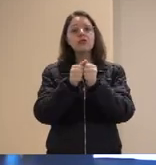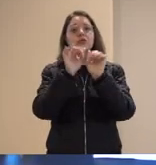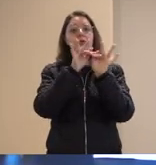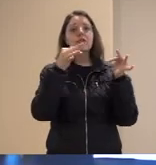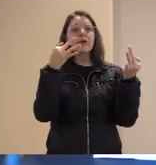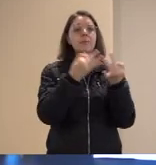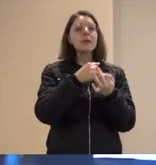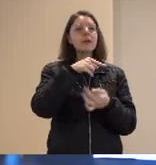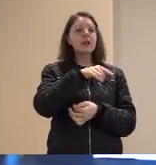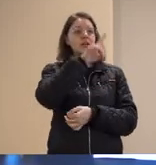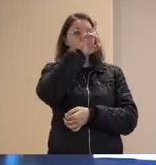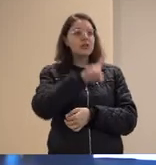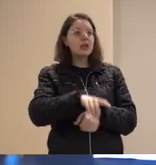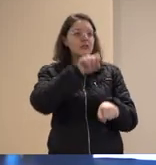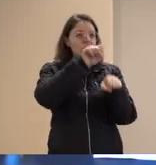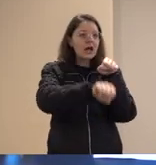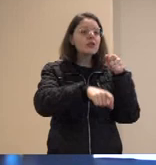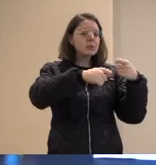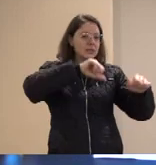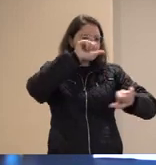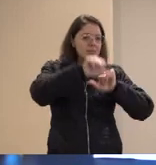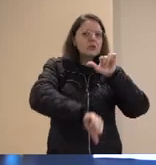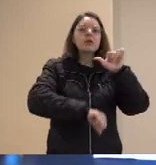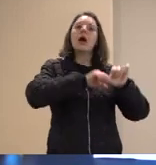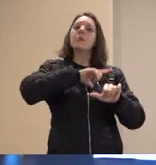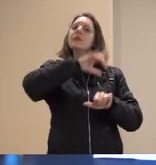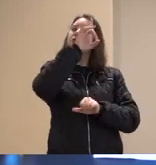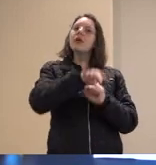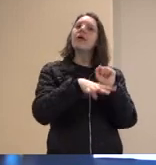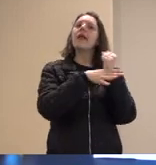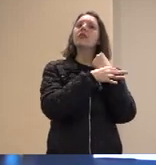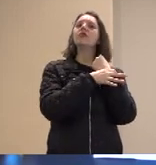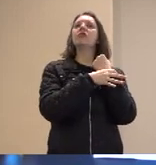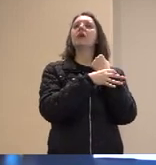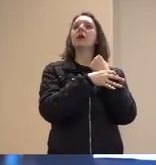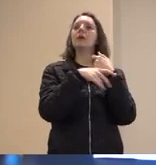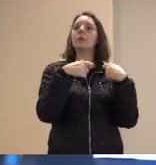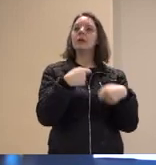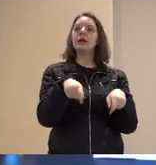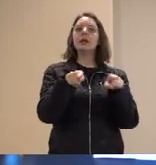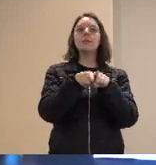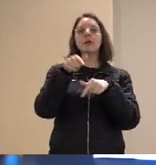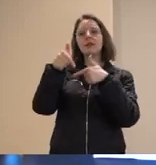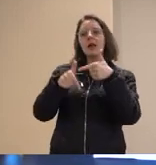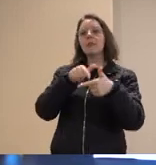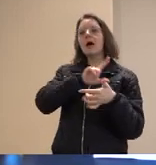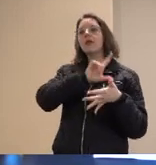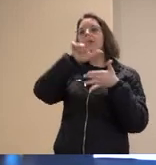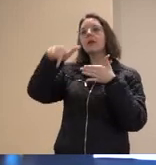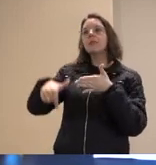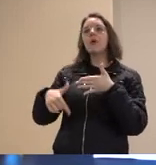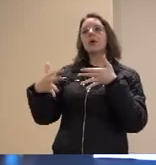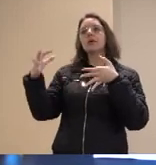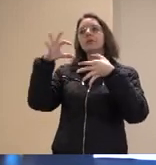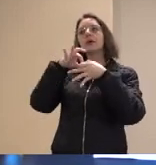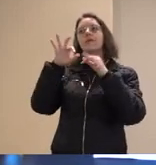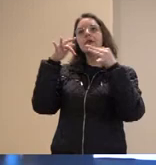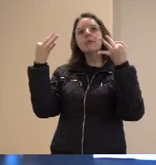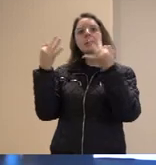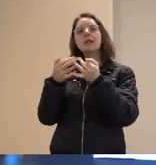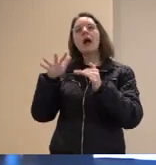superação daquele direito violado. Então, e do trabalho pós-reintegração familiar de, no